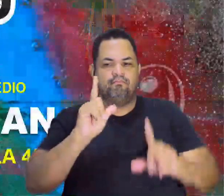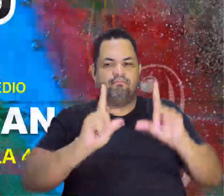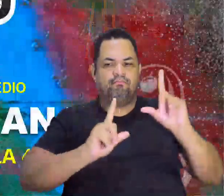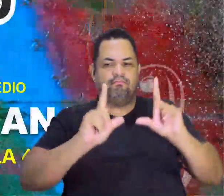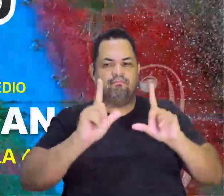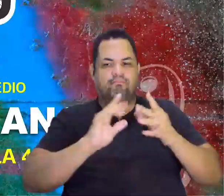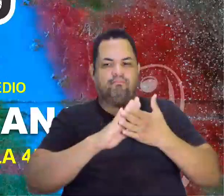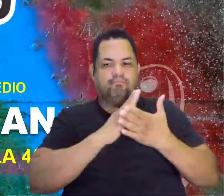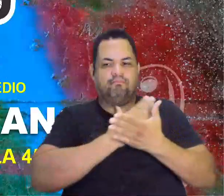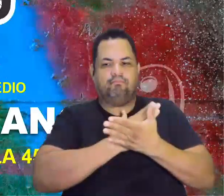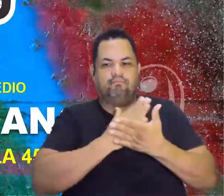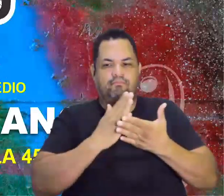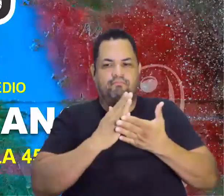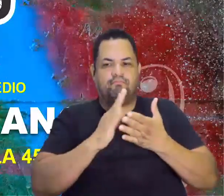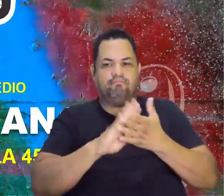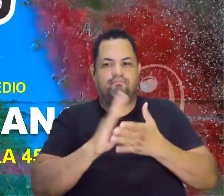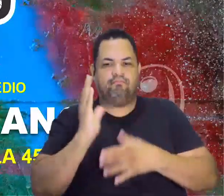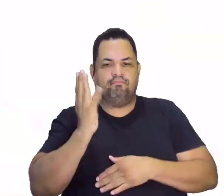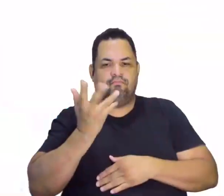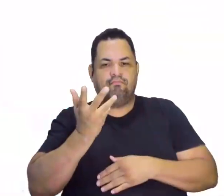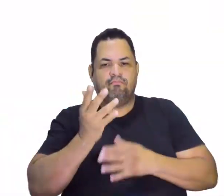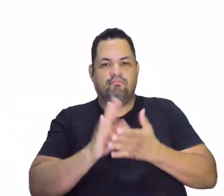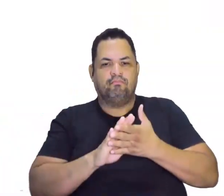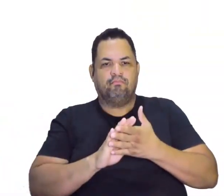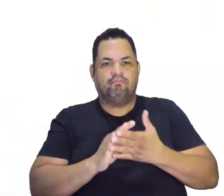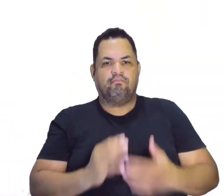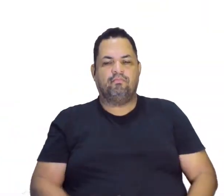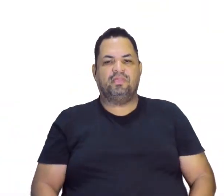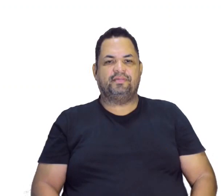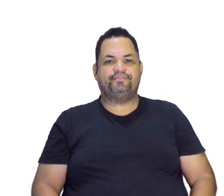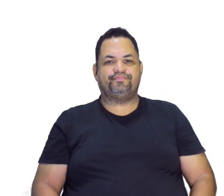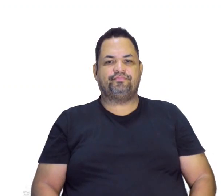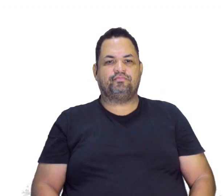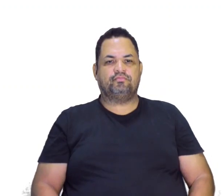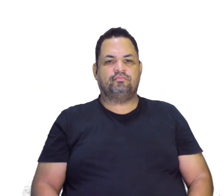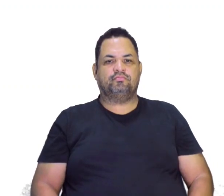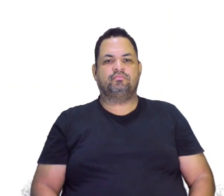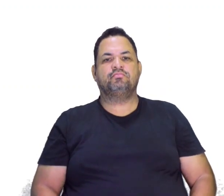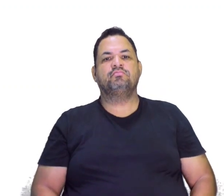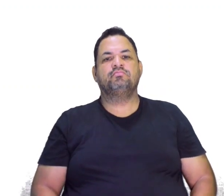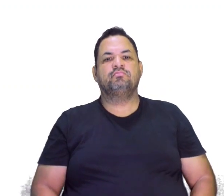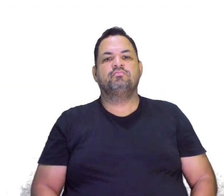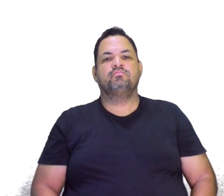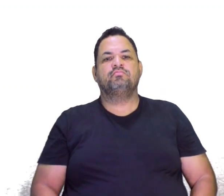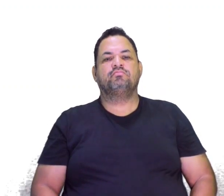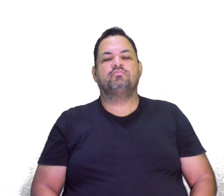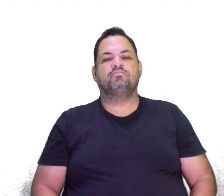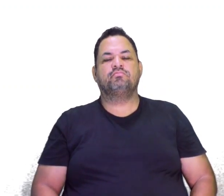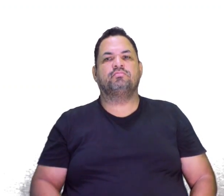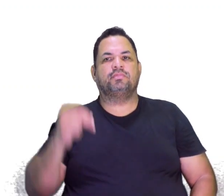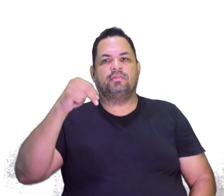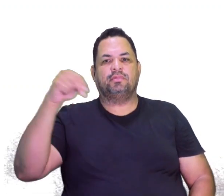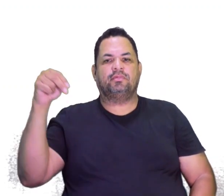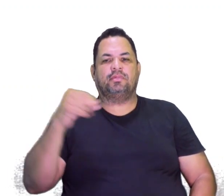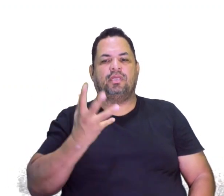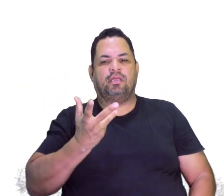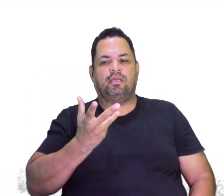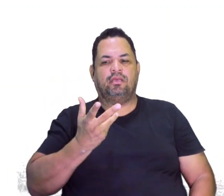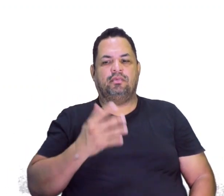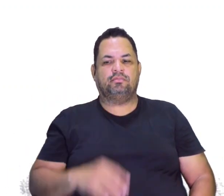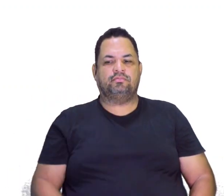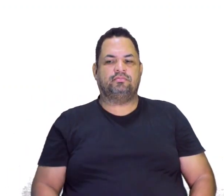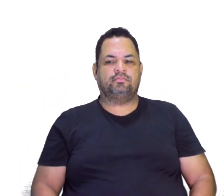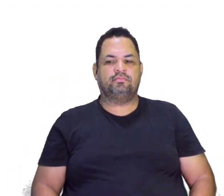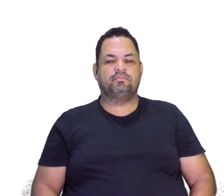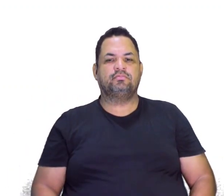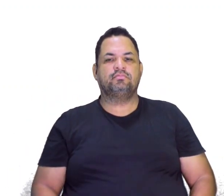para a gente já começar rapidão aí com meta, ligeiro. Lá no Nordeste ele fala assim, ligeirinho que nem um